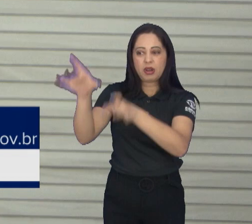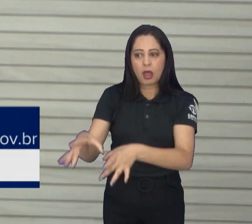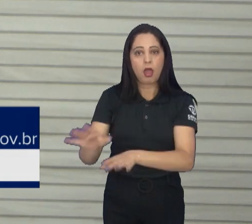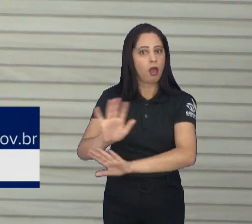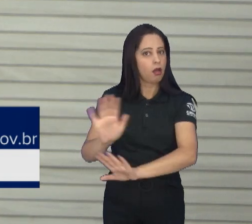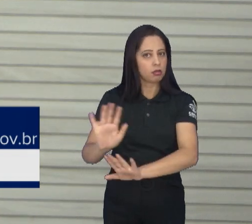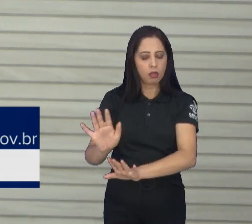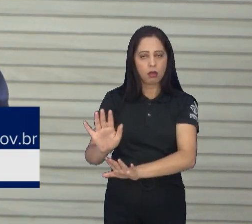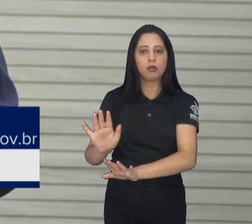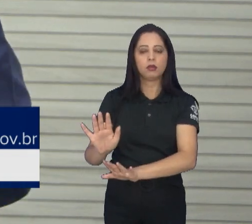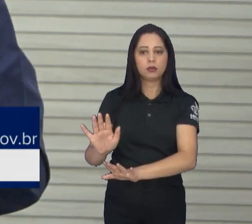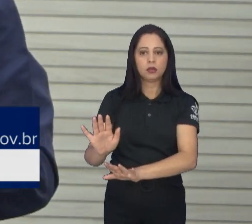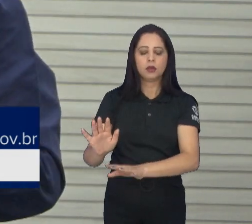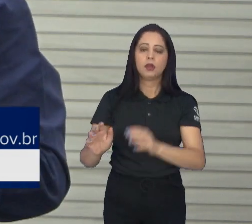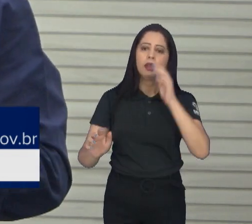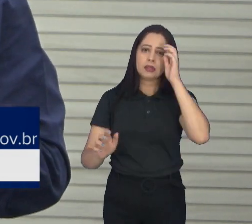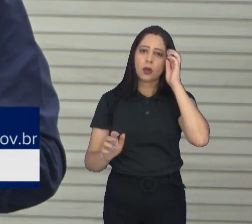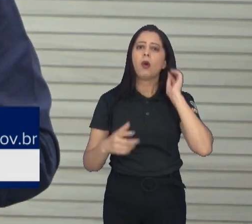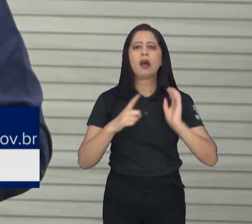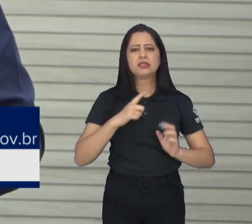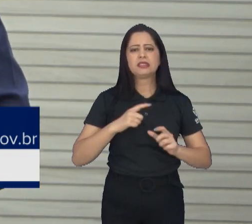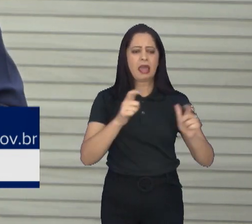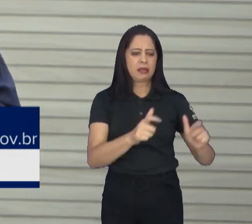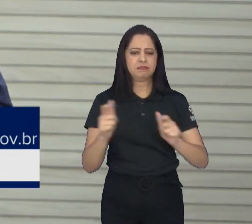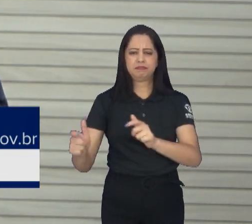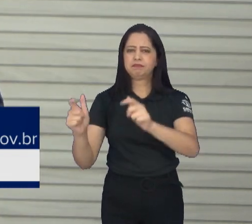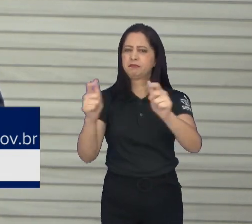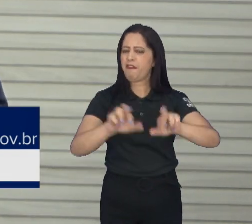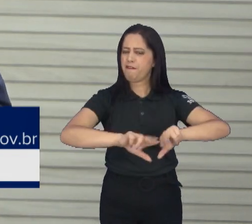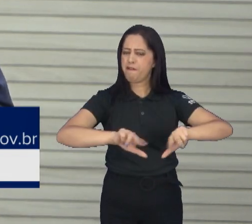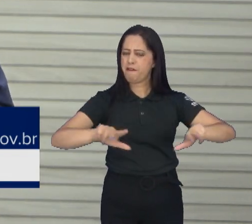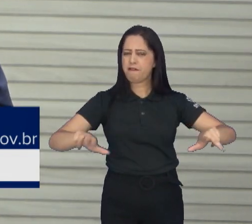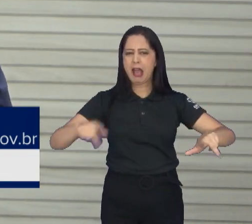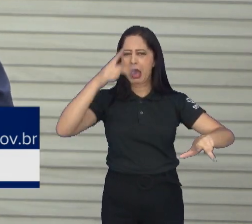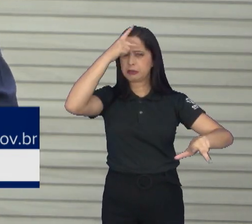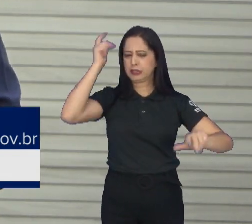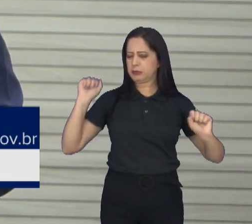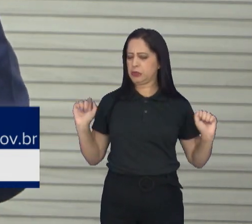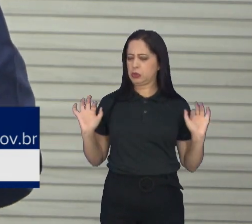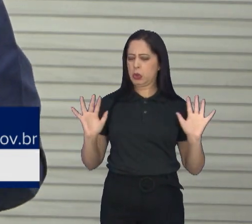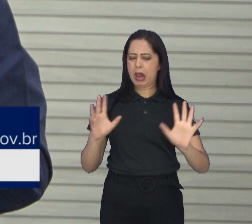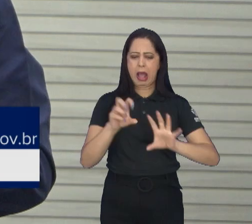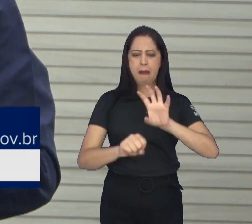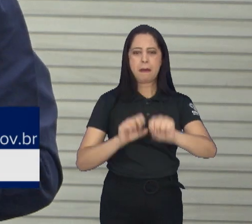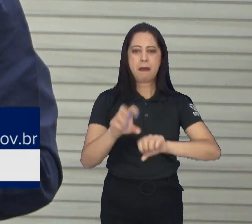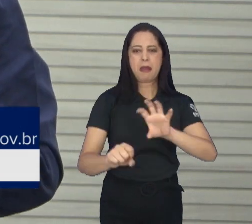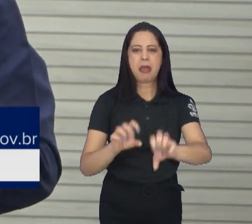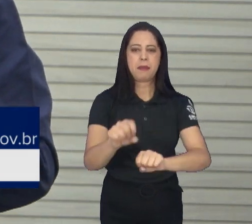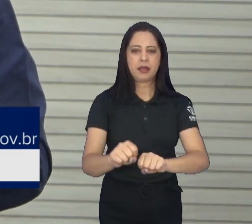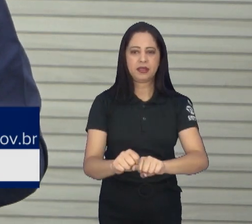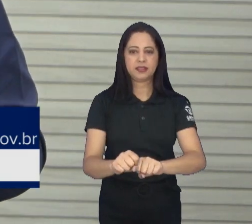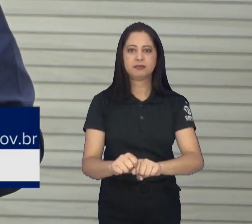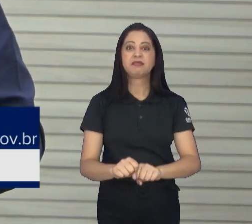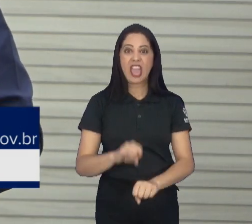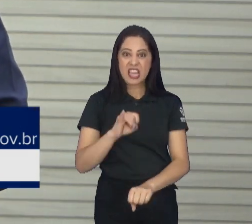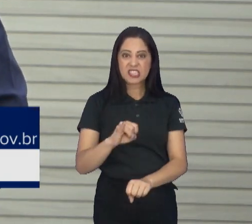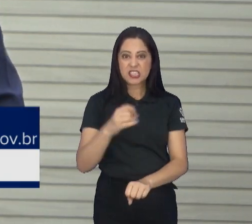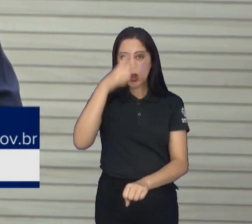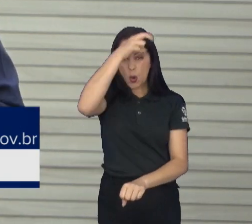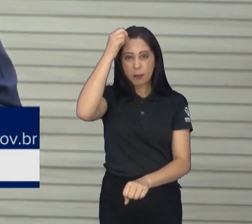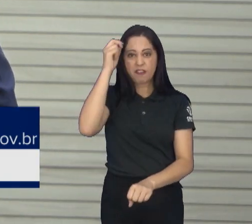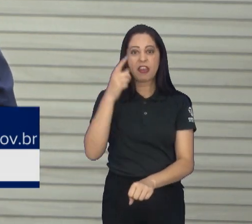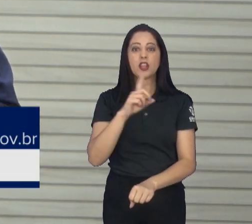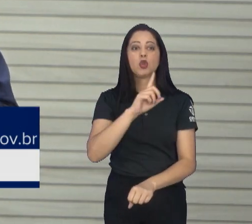pública, sim, que estava invadida, como tem várias áreas invadidas, e que se o prefeito pedir para tirar, eu tenho certeza que a oposição vai vir aqui